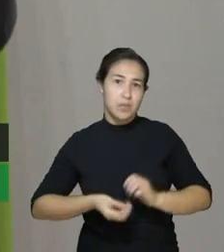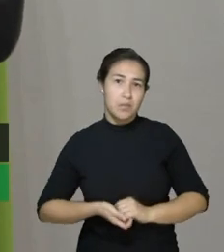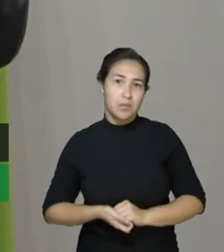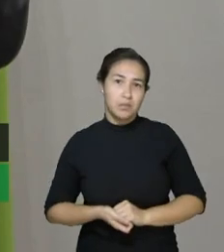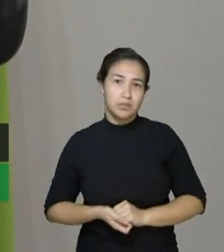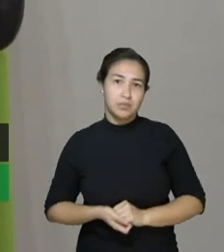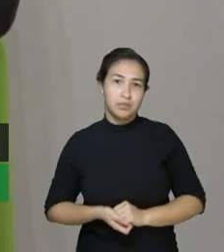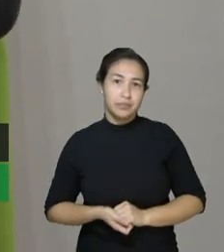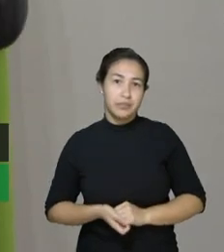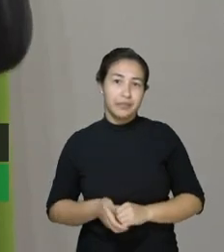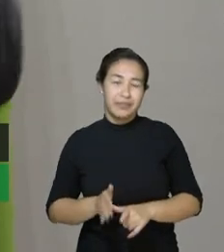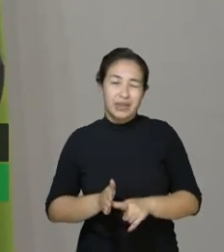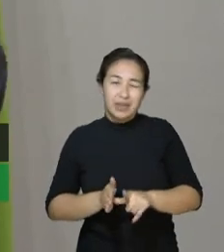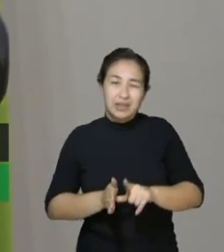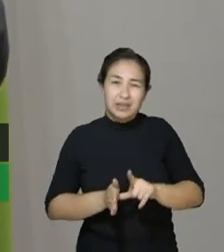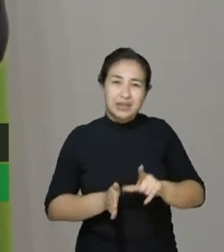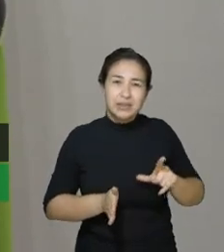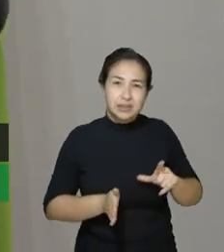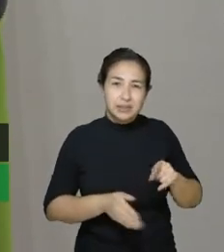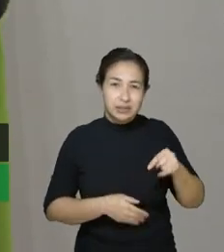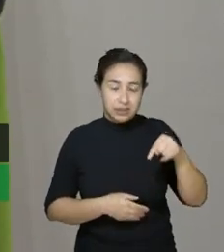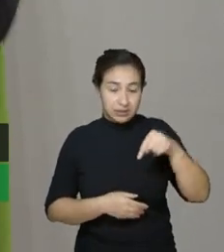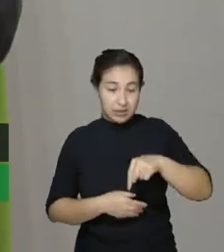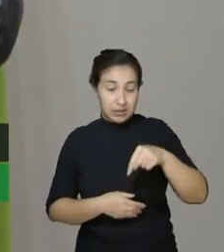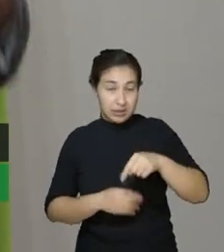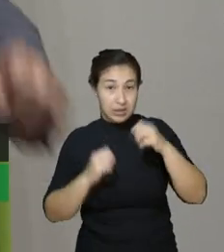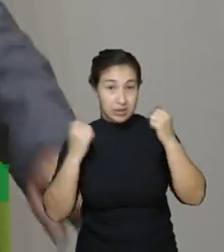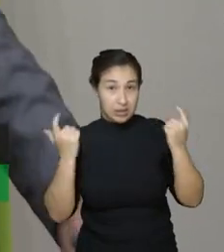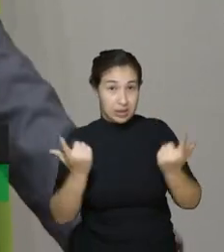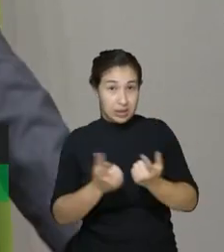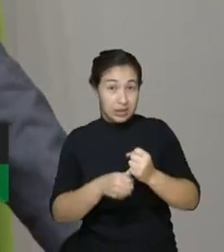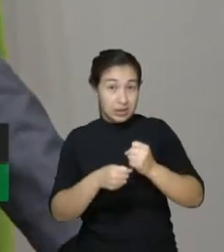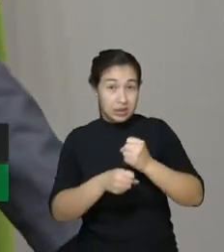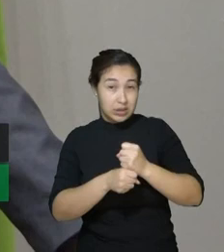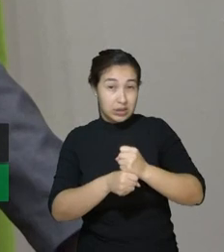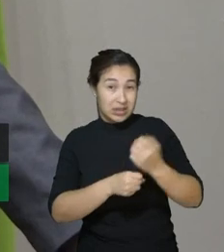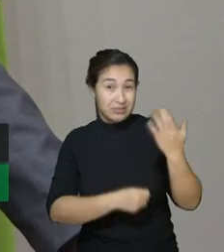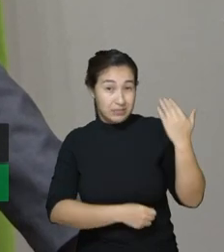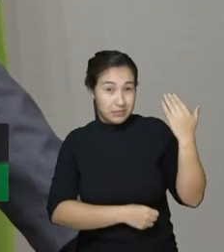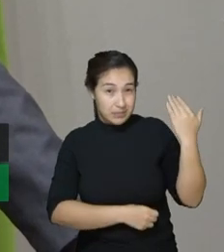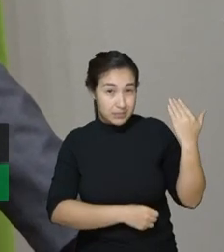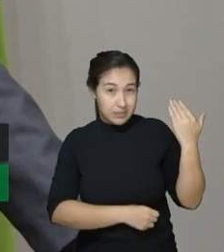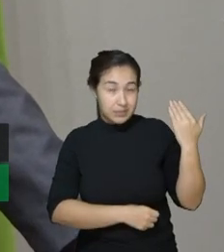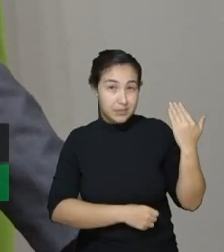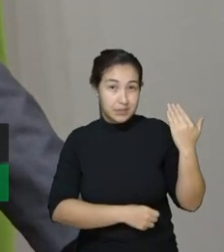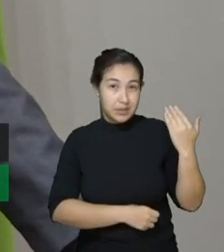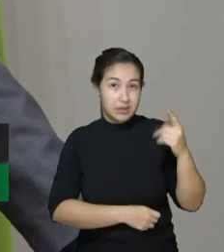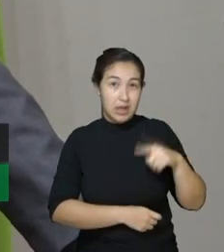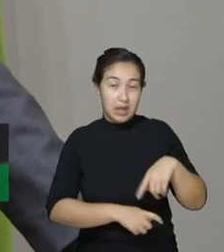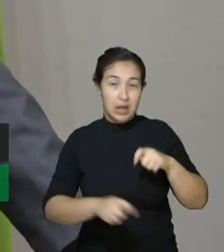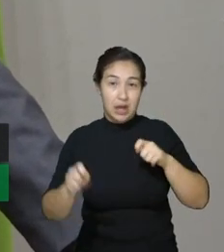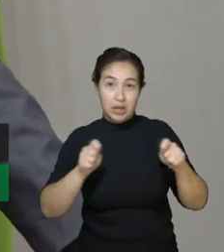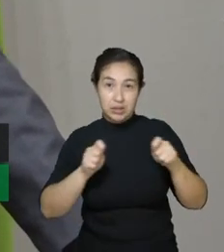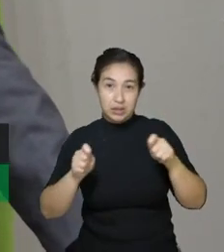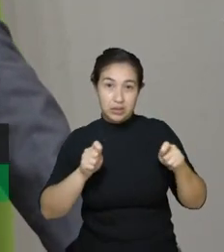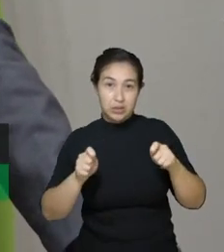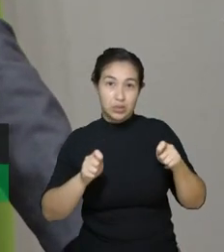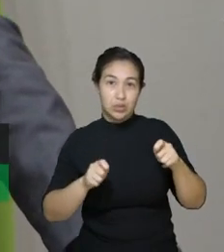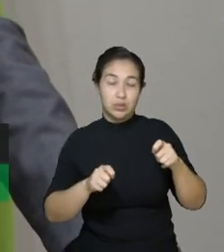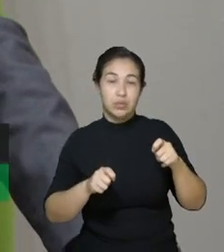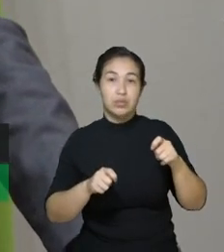muito antes de chegar aqui, há muitos anos, sendo assessor na Câmara, depois